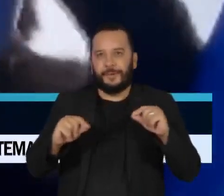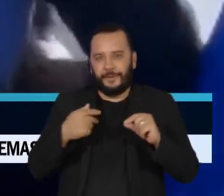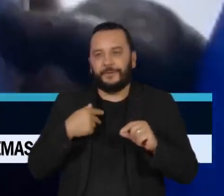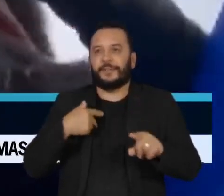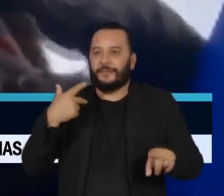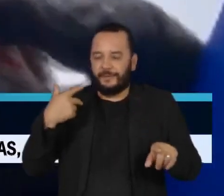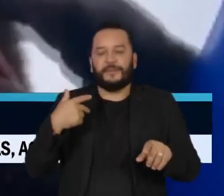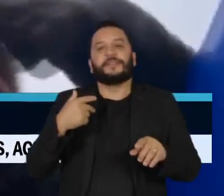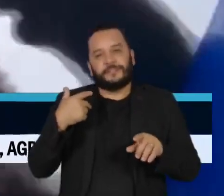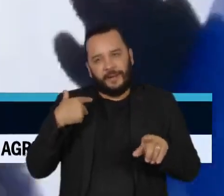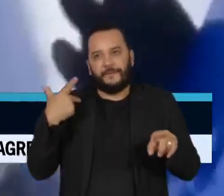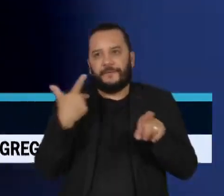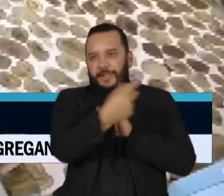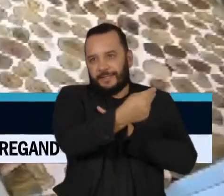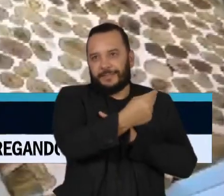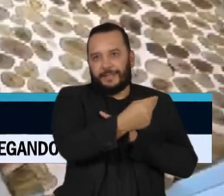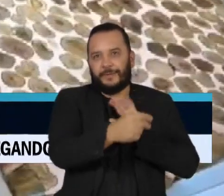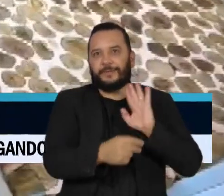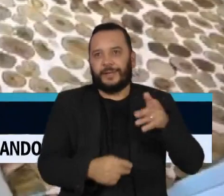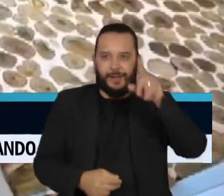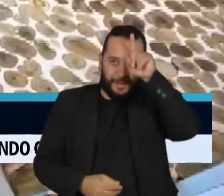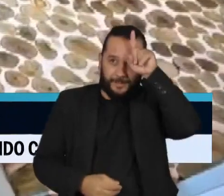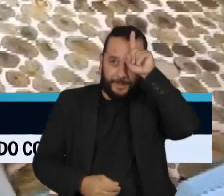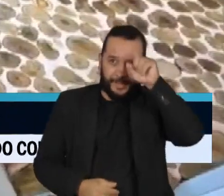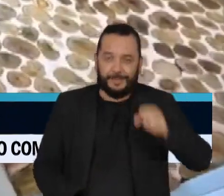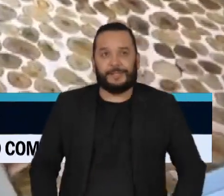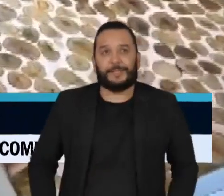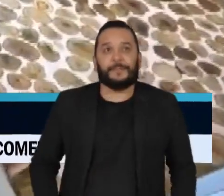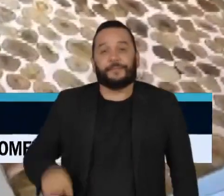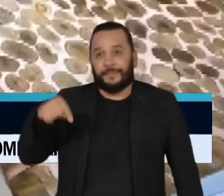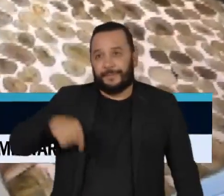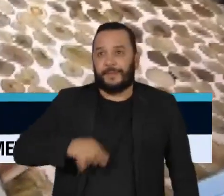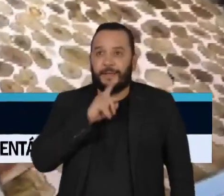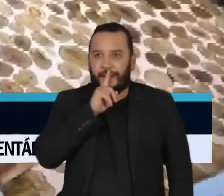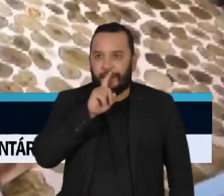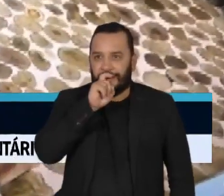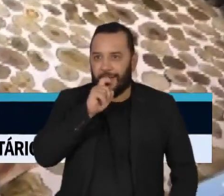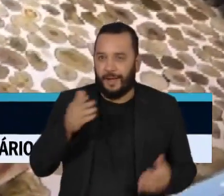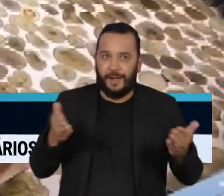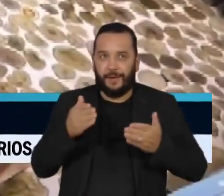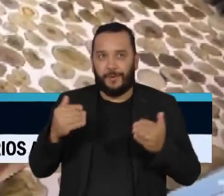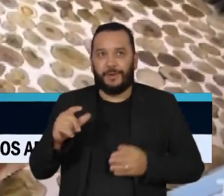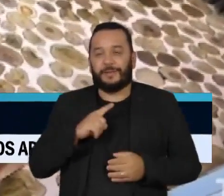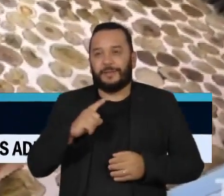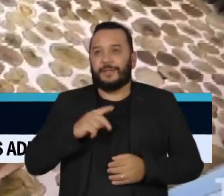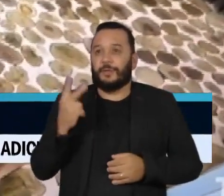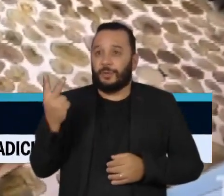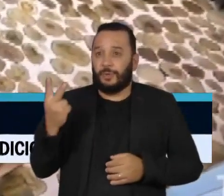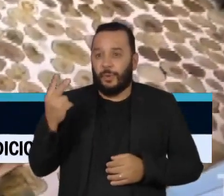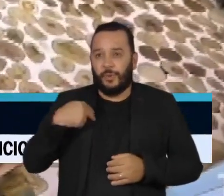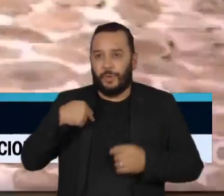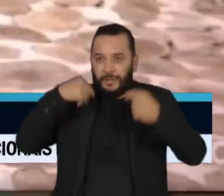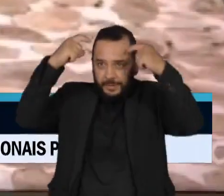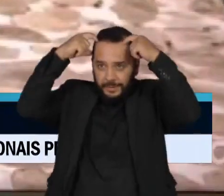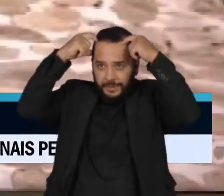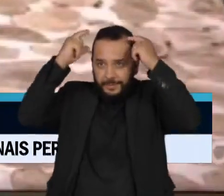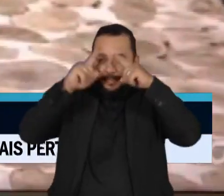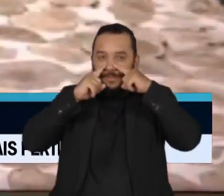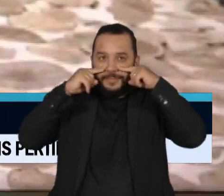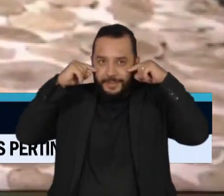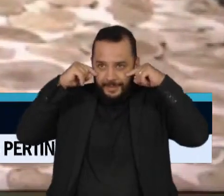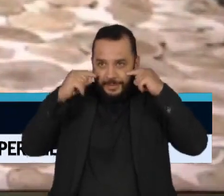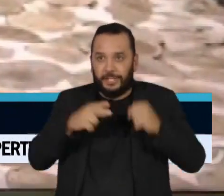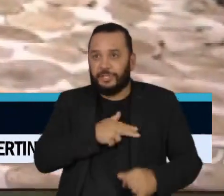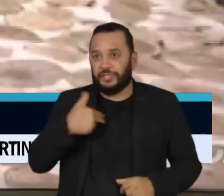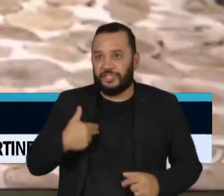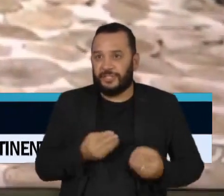a Alemanha numa das zebras da Copa aqui no Qatar a sensação animal é uma dupla de pandas doada pela China um